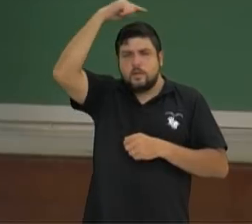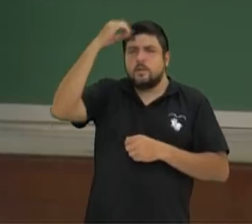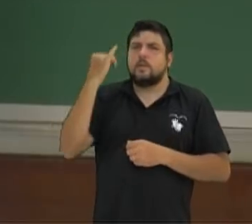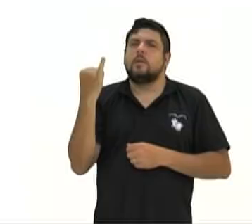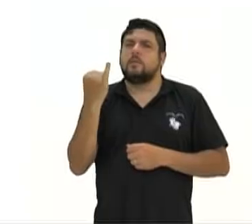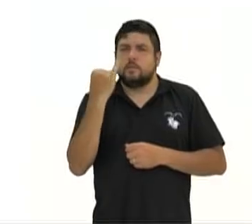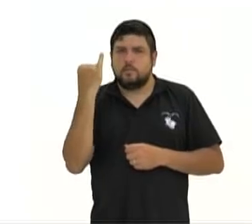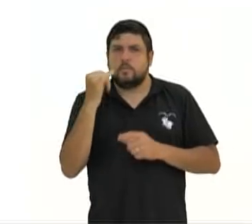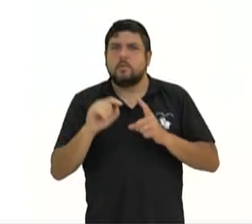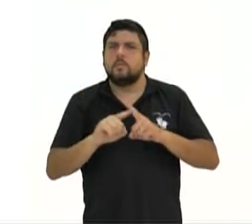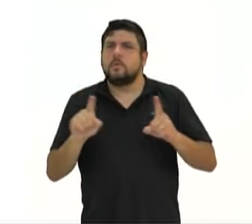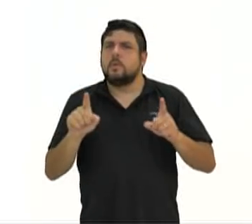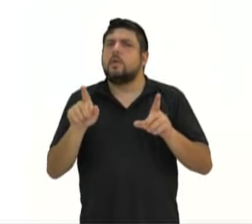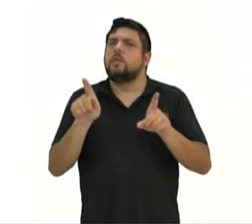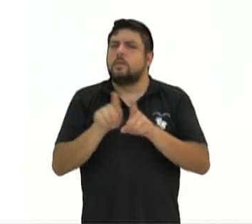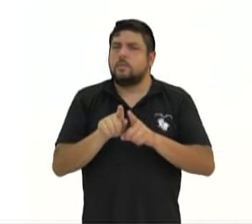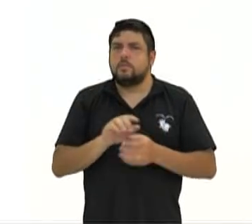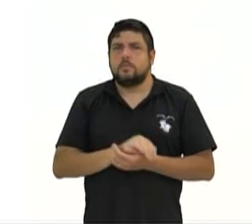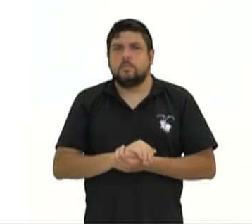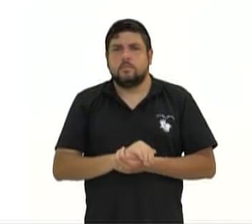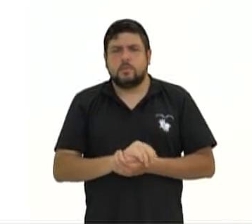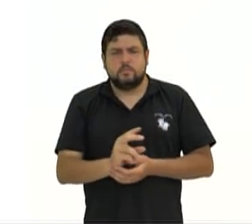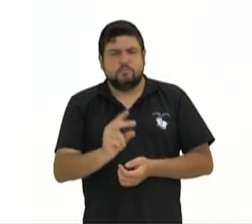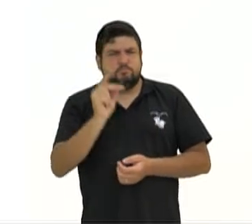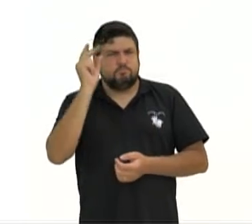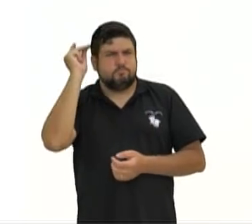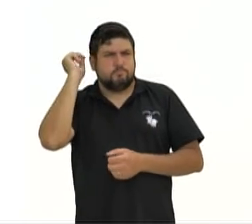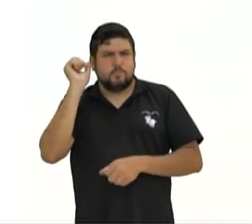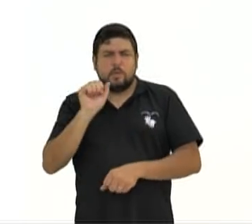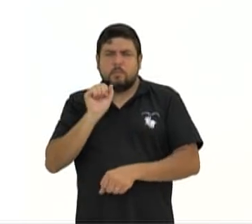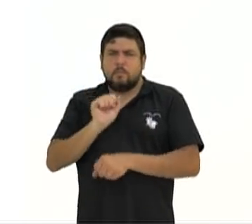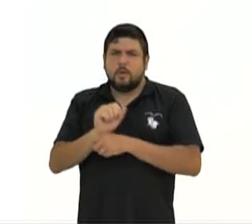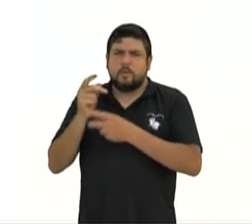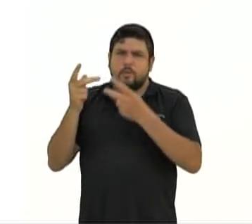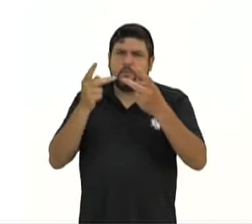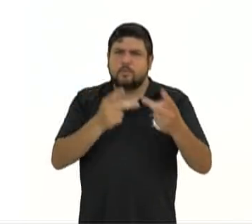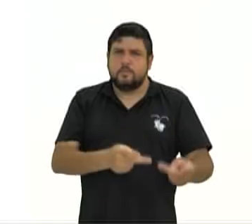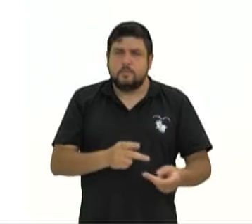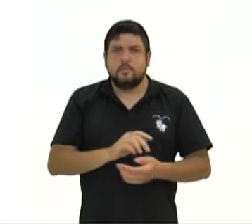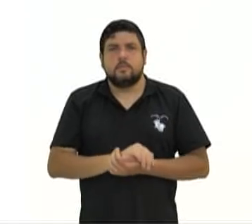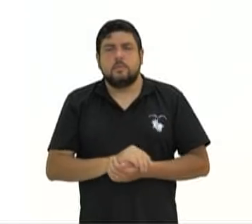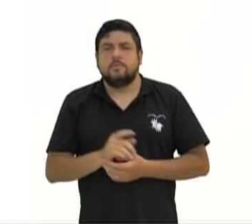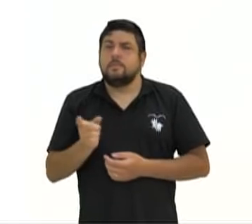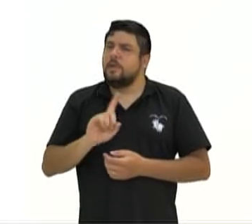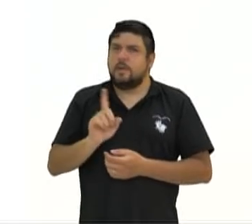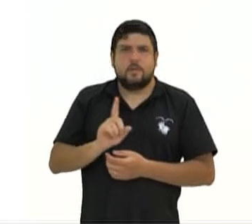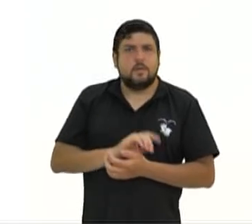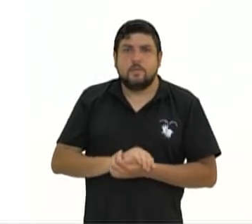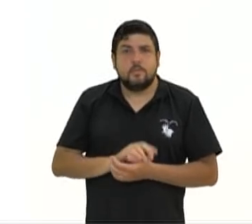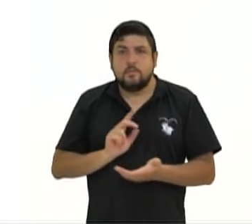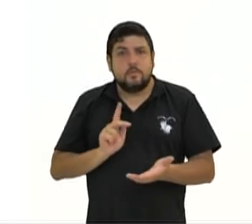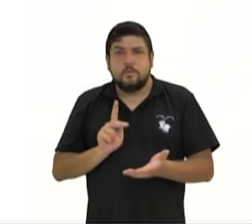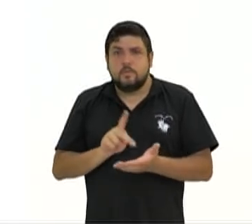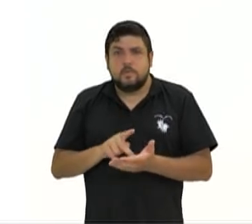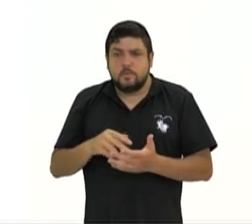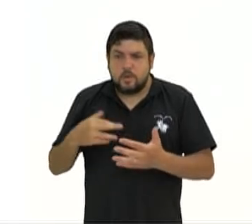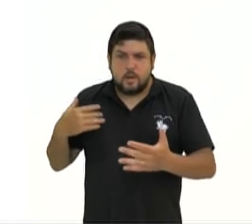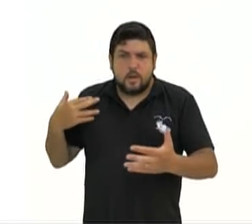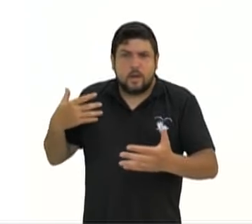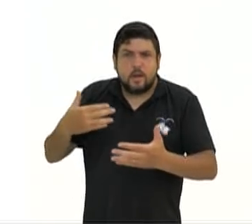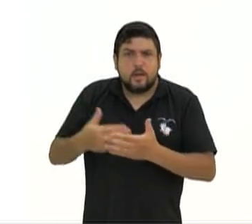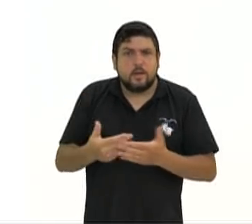eles também são. Antigo, por isso deixaram de ser visitados? Não, muito pelo contrário. Existe até um